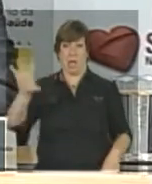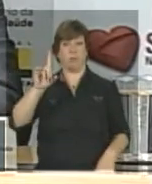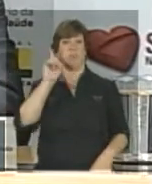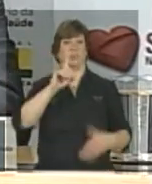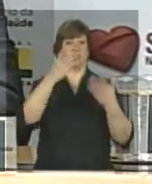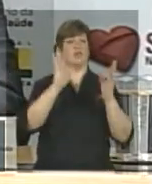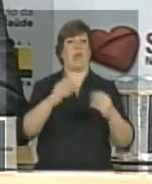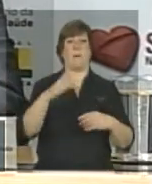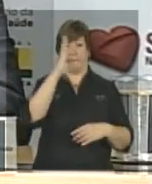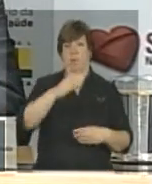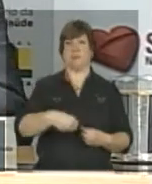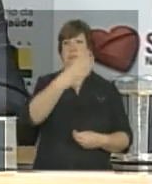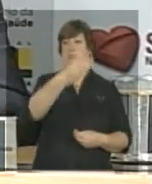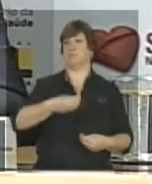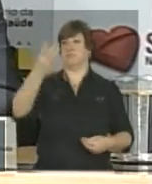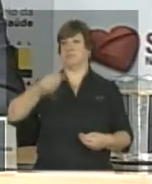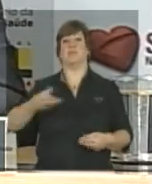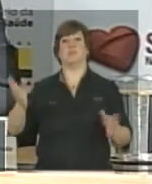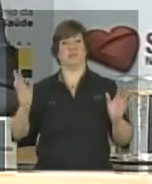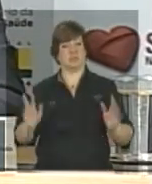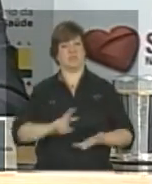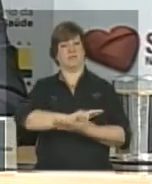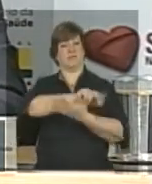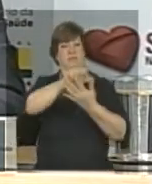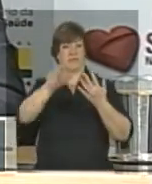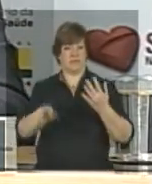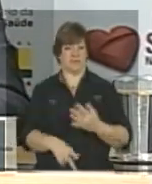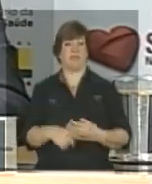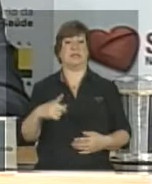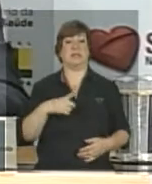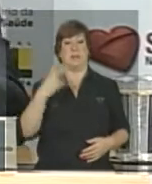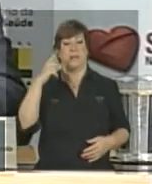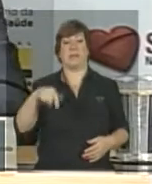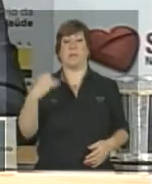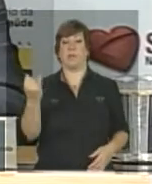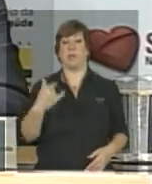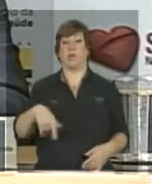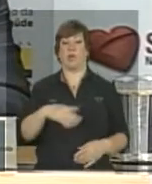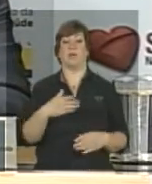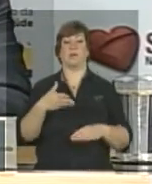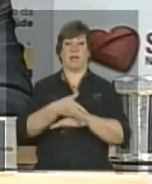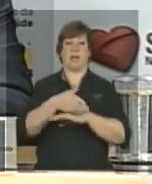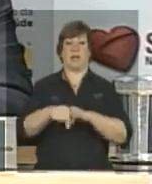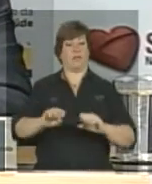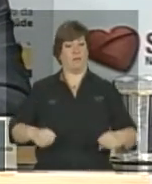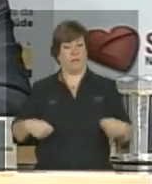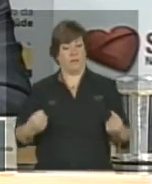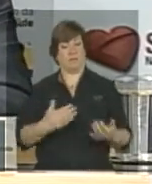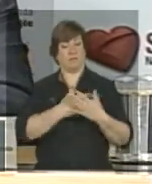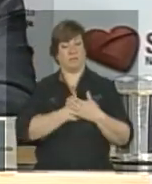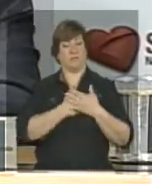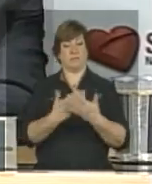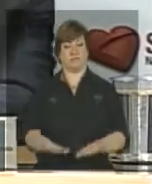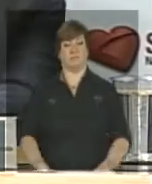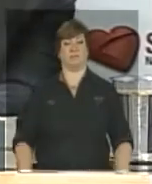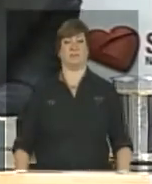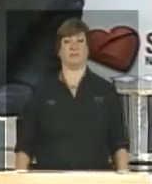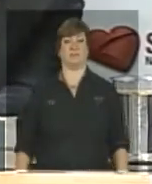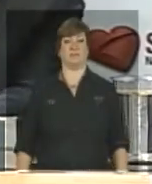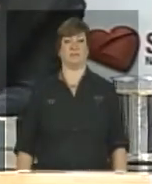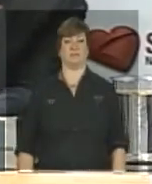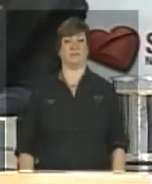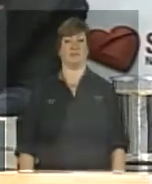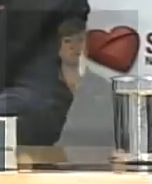temos essa diversidade genética que é tão importante para que a gente participe desse esforço de solidariedade.